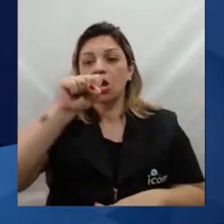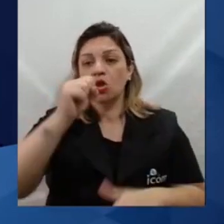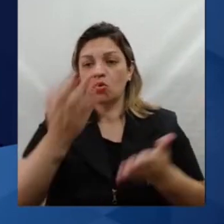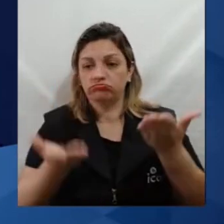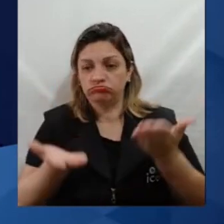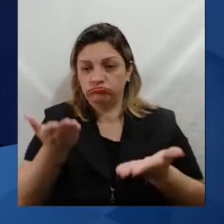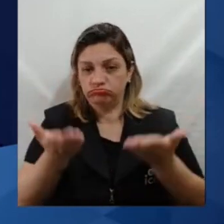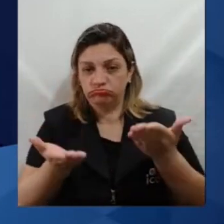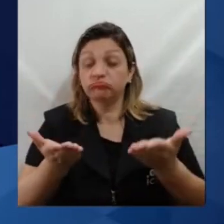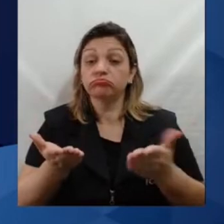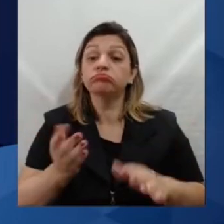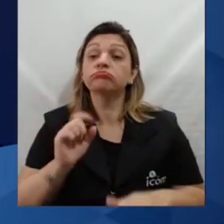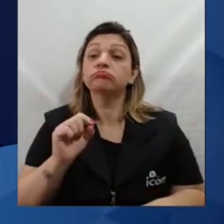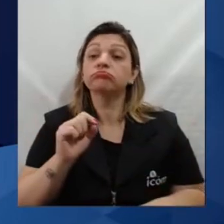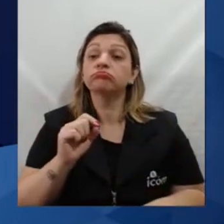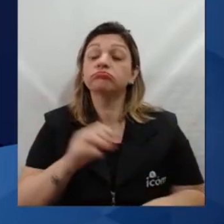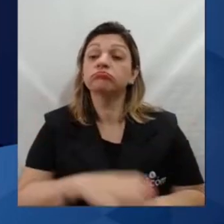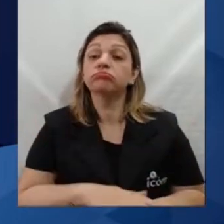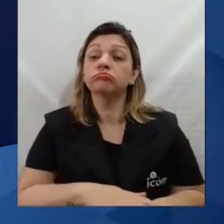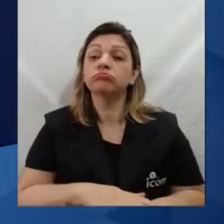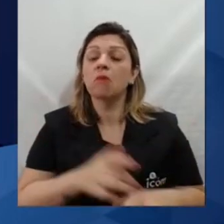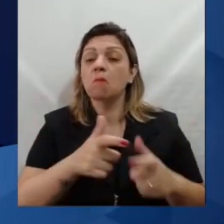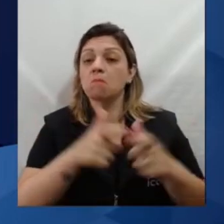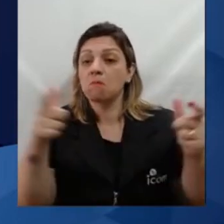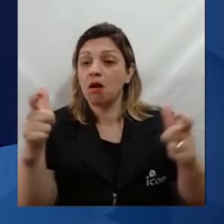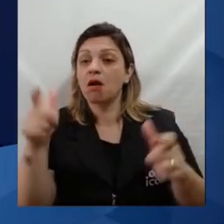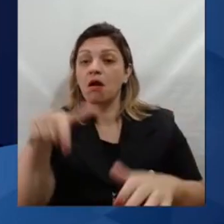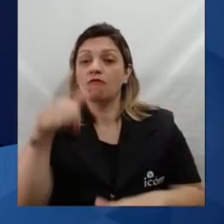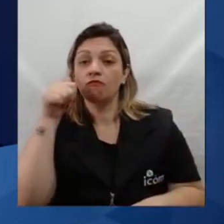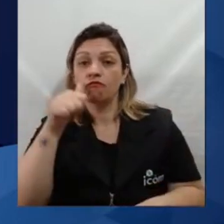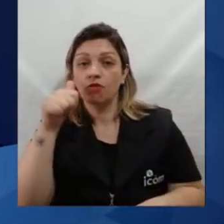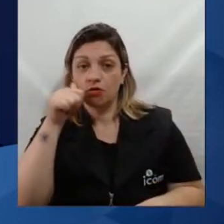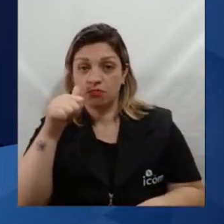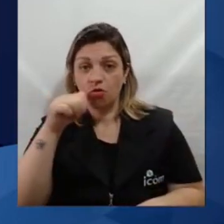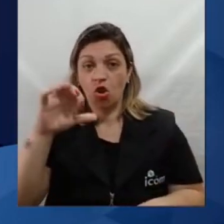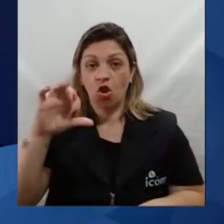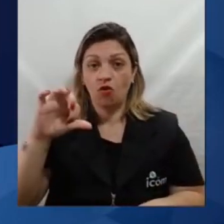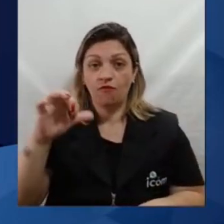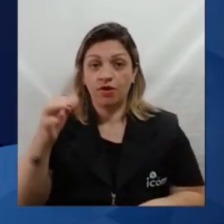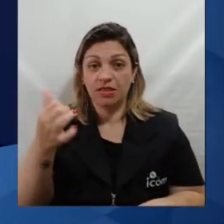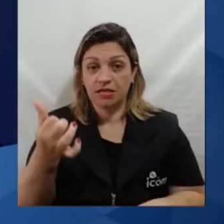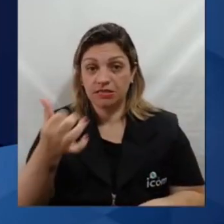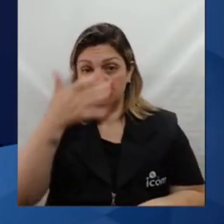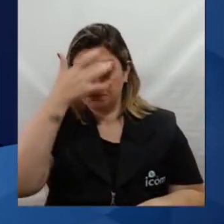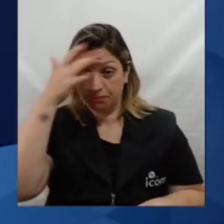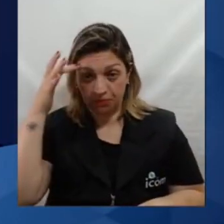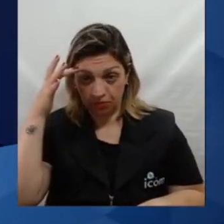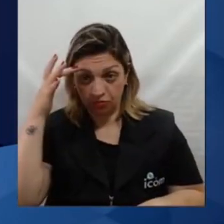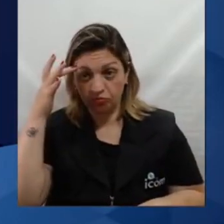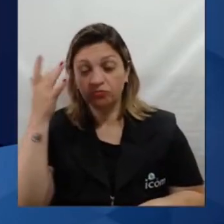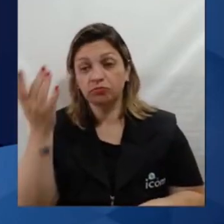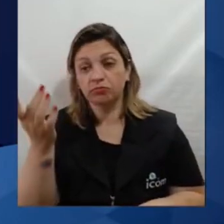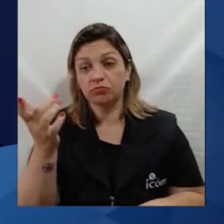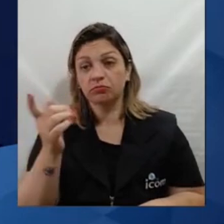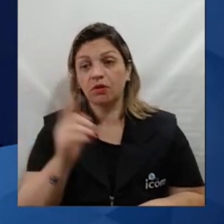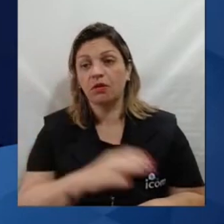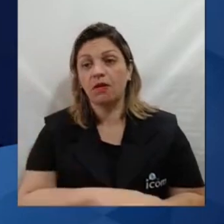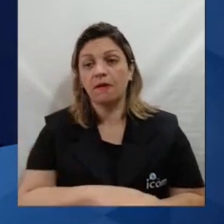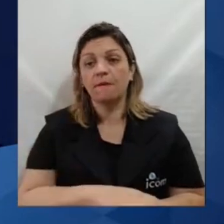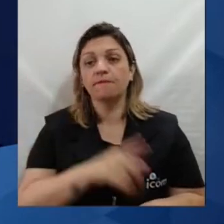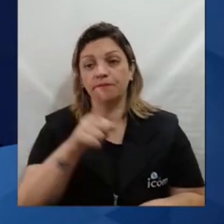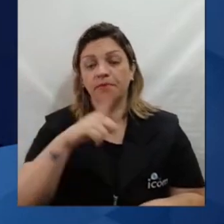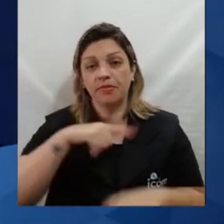sexo a maioria foi do sexo feminino, com 96 pessoas, o que diz a osteoartrite, que atinge mais